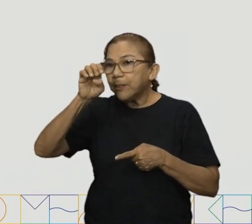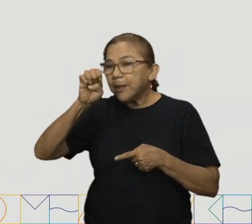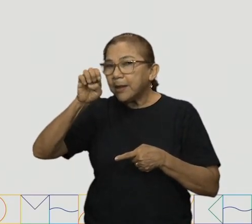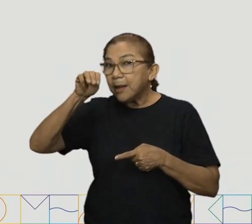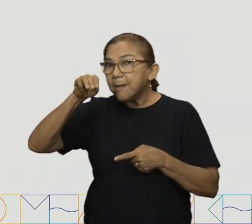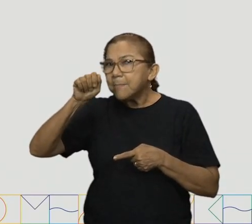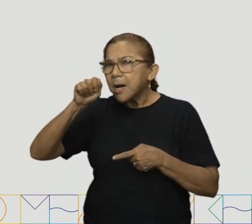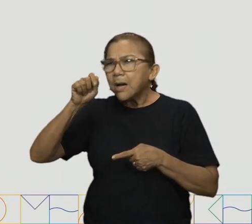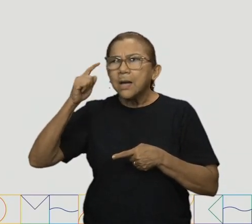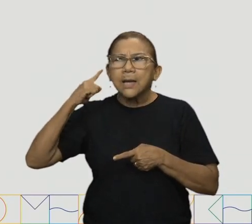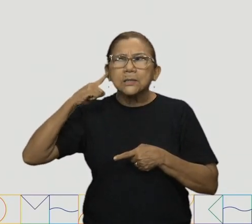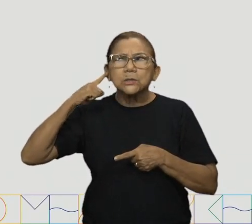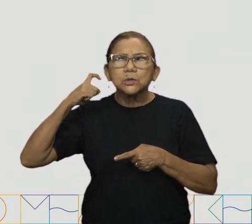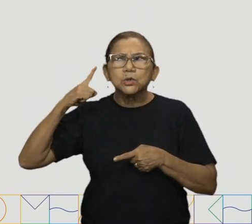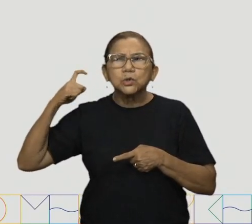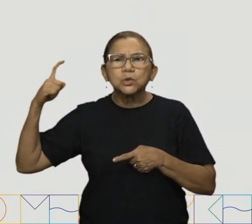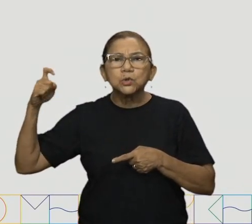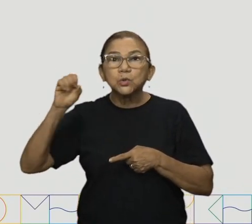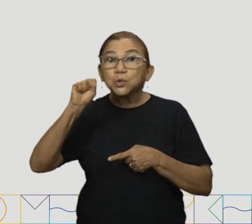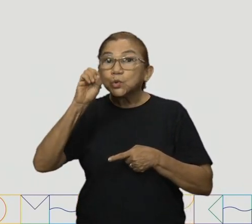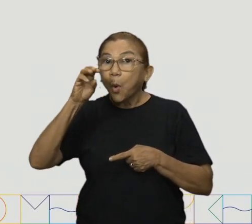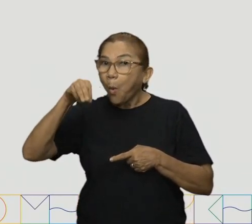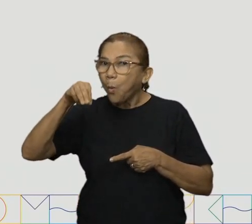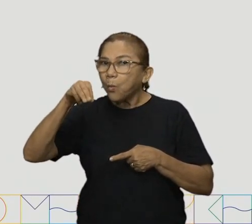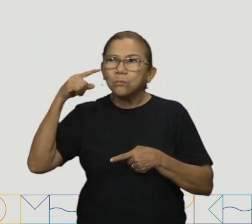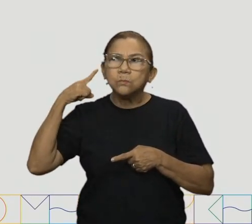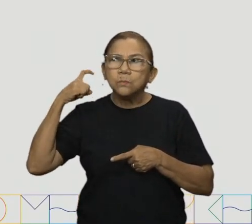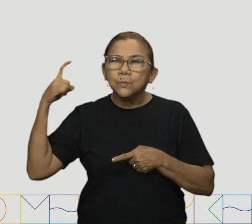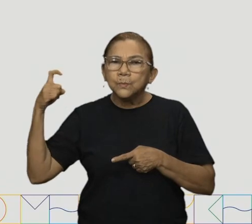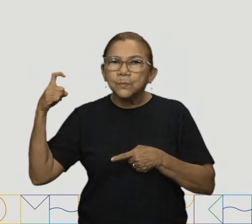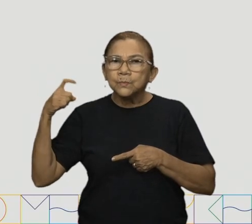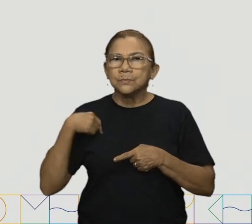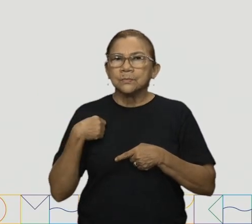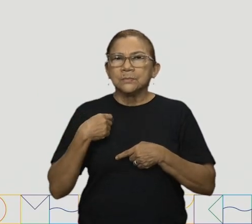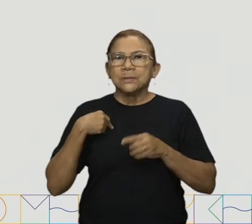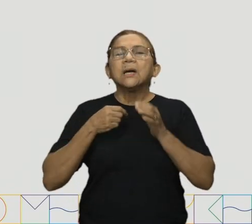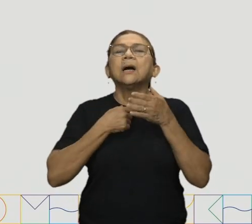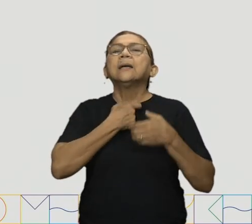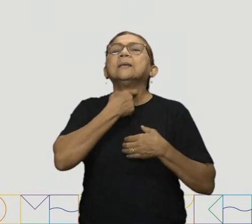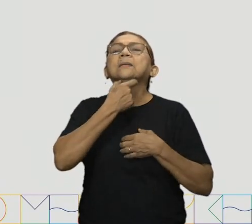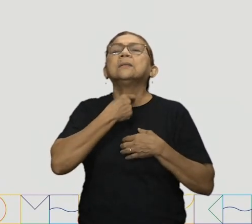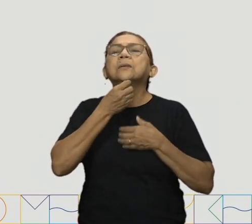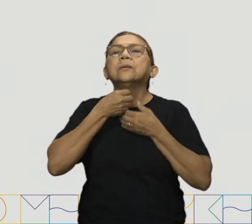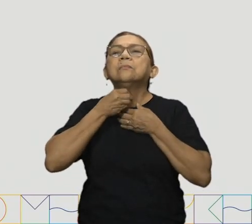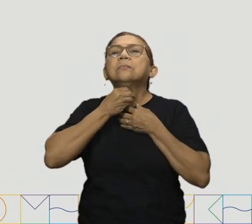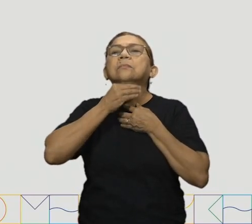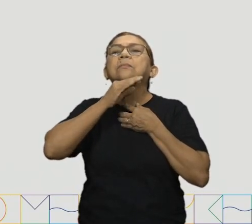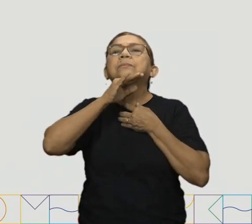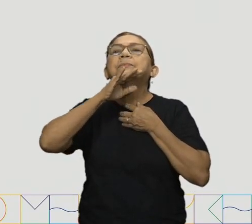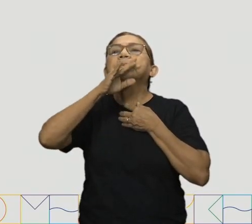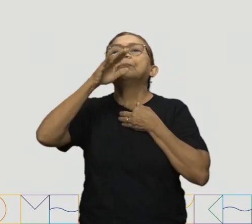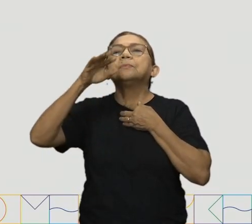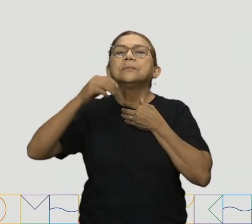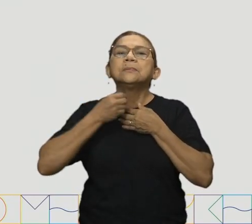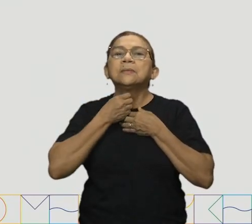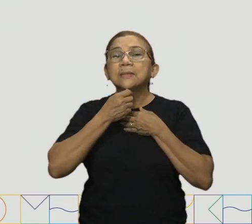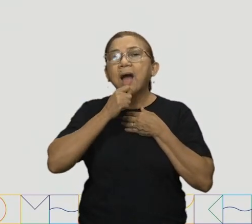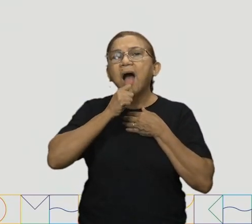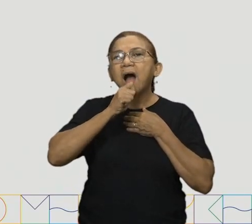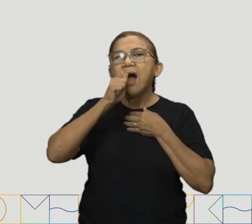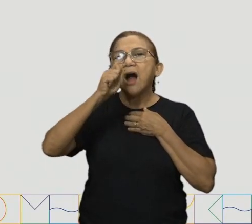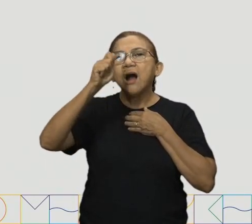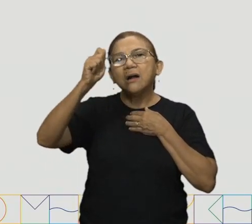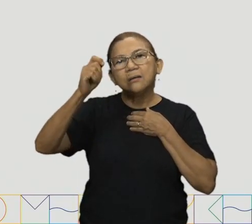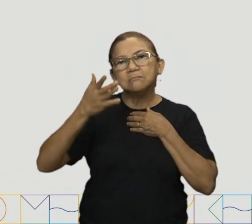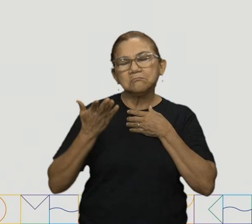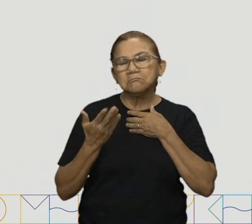mesma coisa. São fonemas pronunciados sem obstáculos à passagem de ar, chegando livremente ao exterior. O que eu